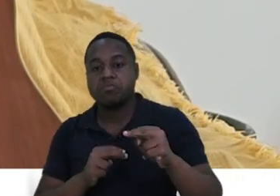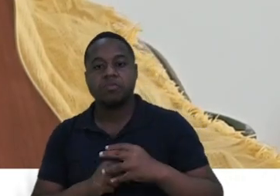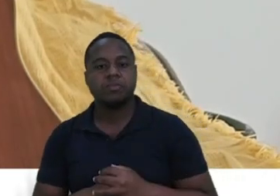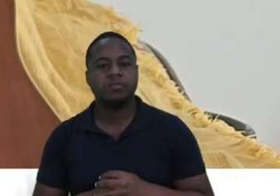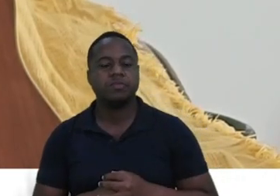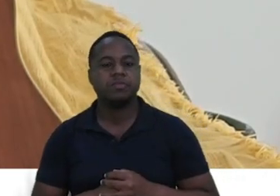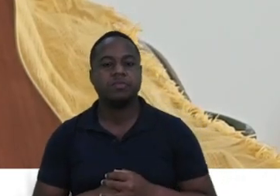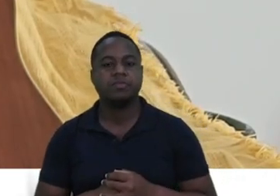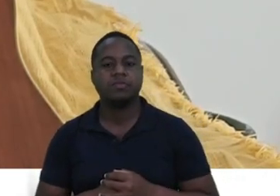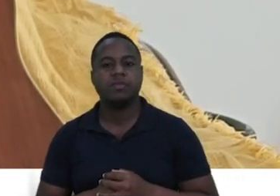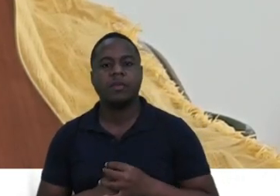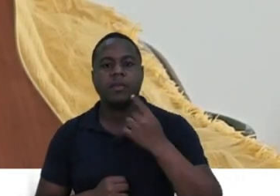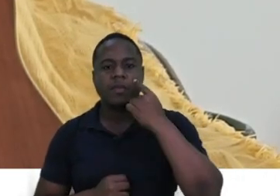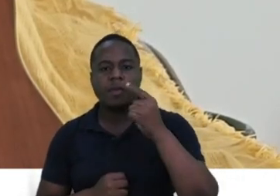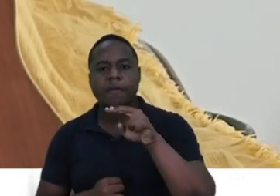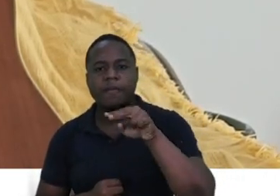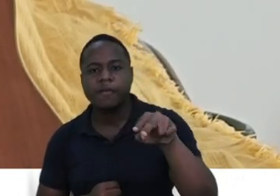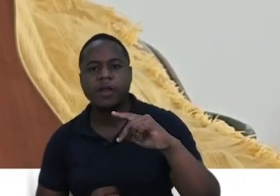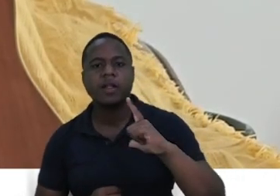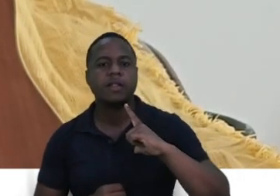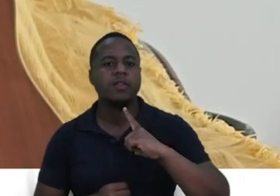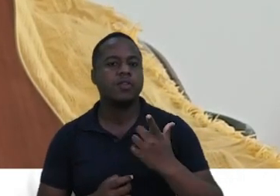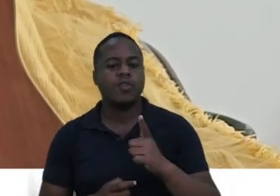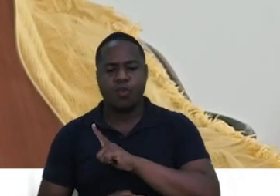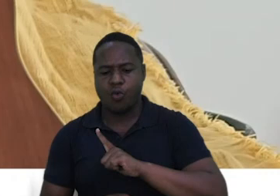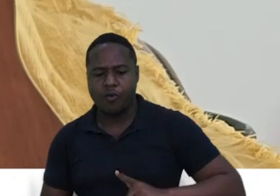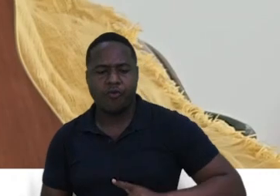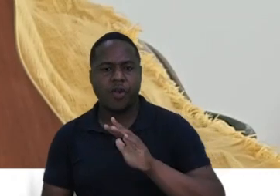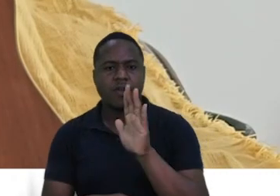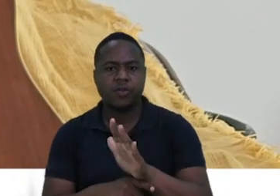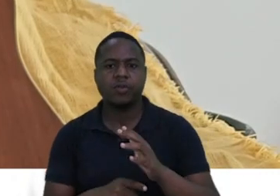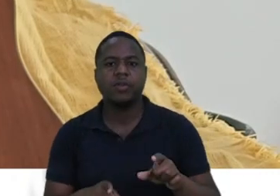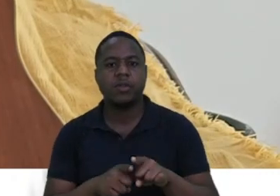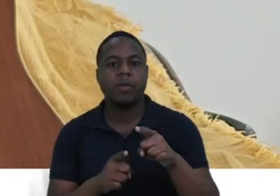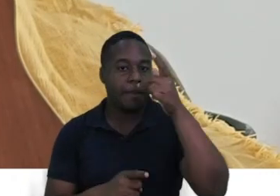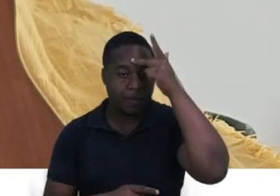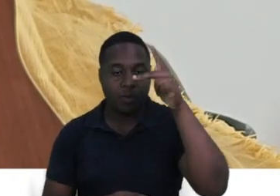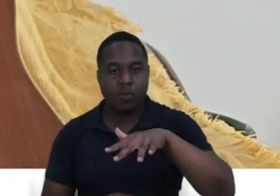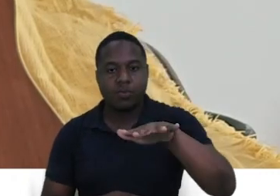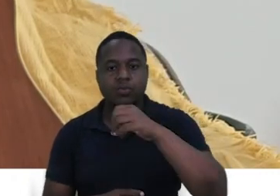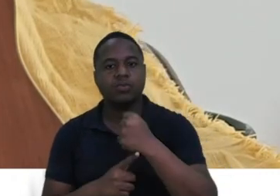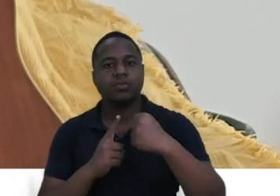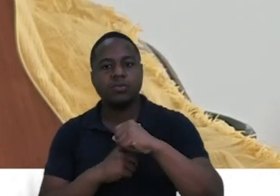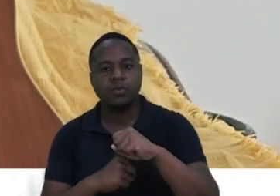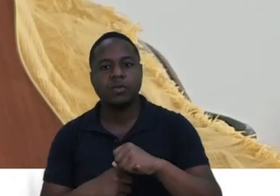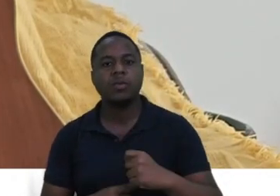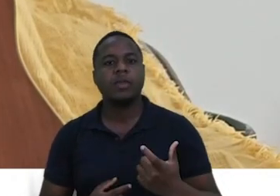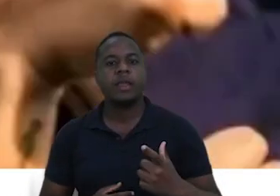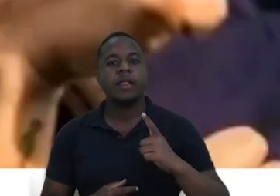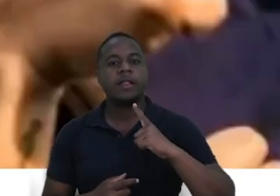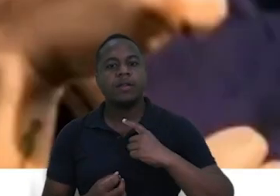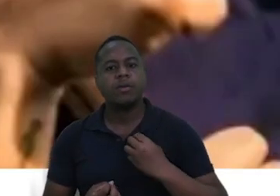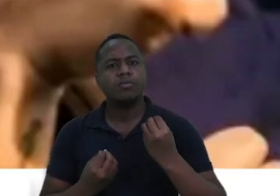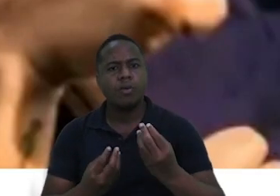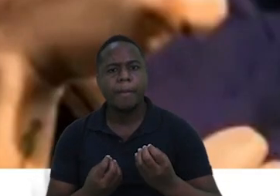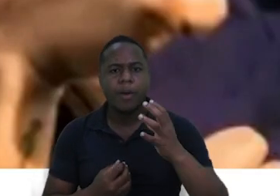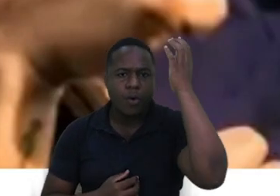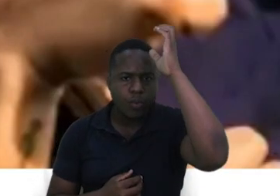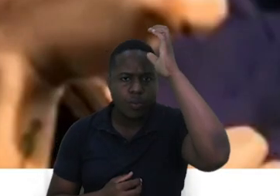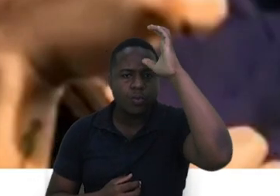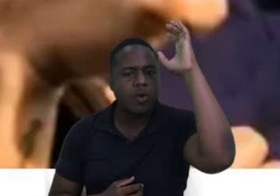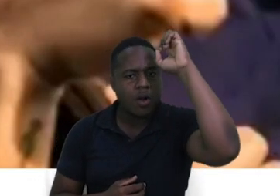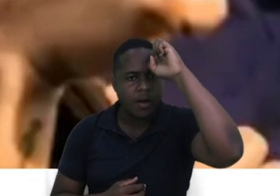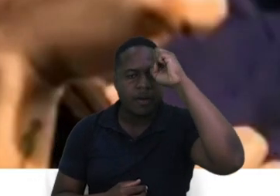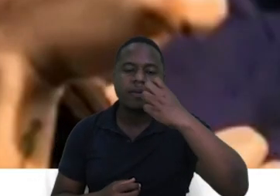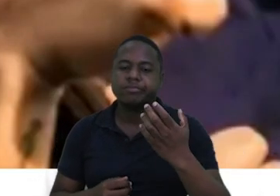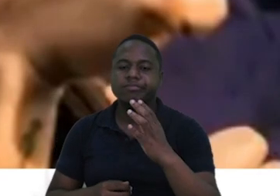existem muitos incentivos, seja do governo ou seja da própria população, que eles consumam cultura muito mais do que acontece